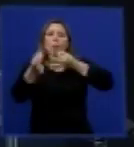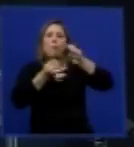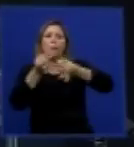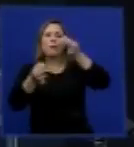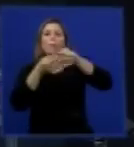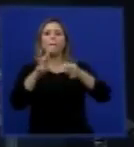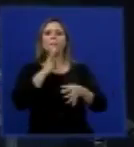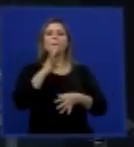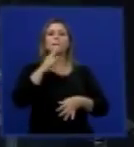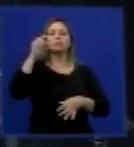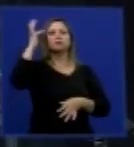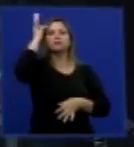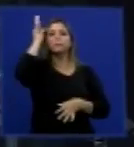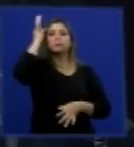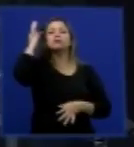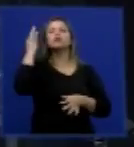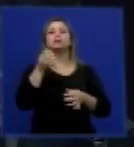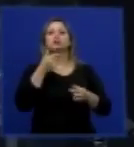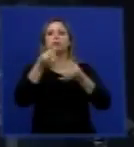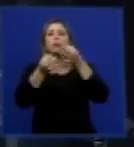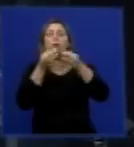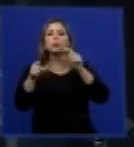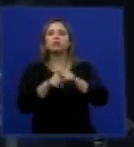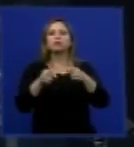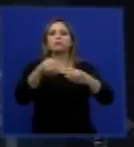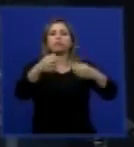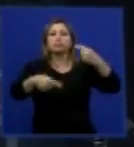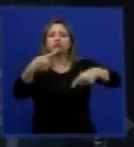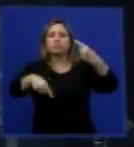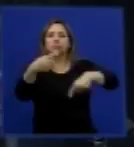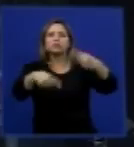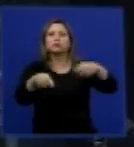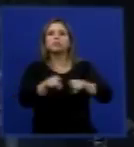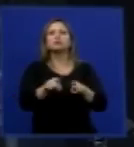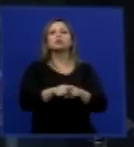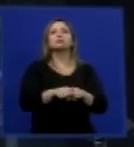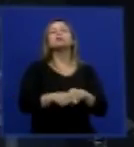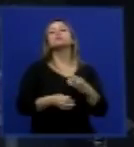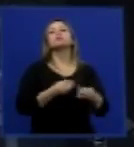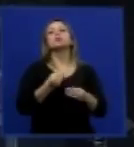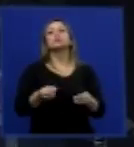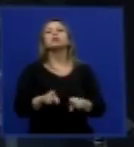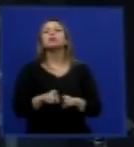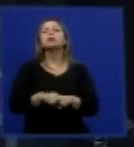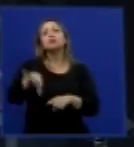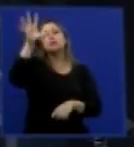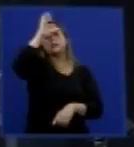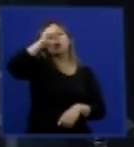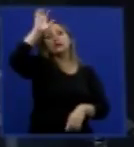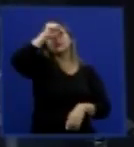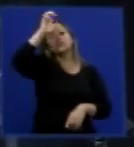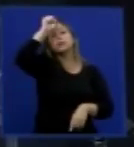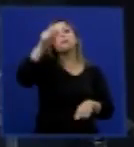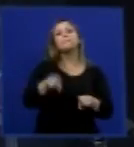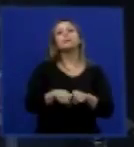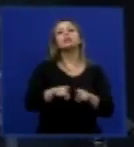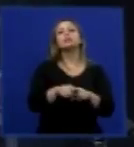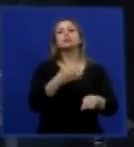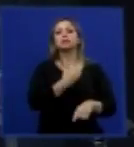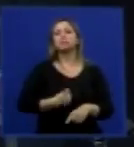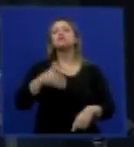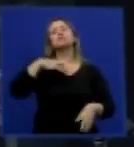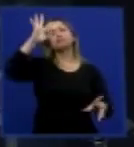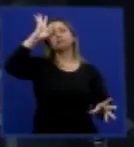conhecimento de busca de entendimento das dinâmicas da sociedade e de aprendizado de gestão já havia